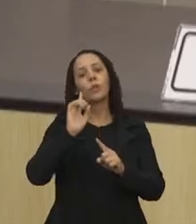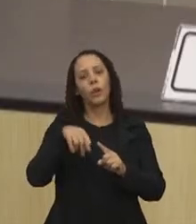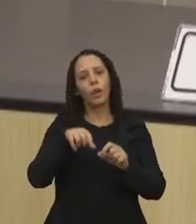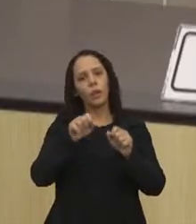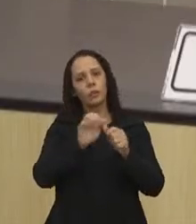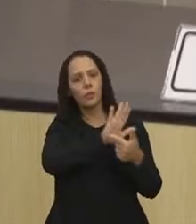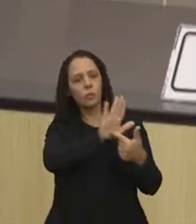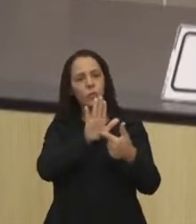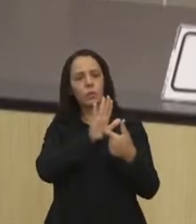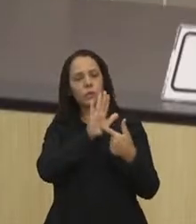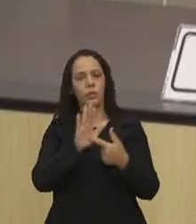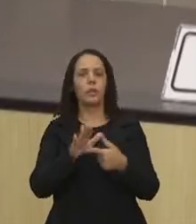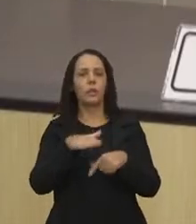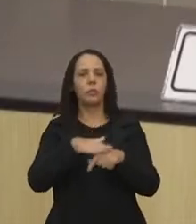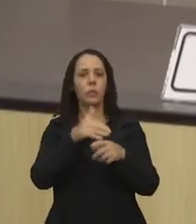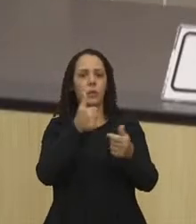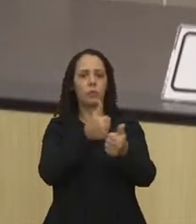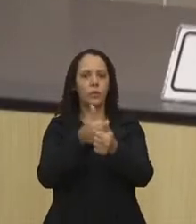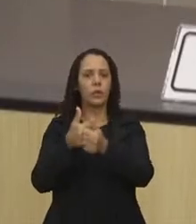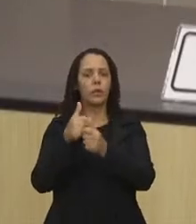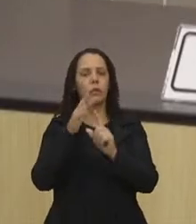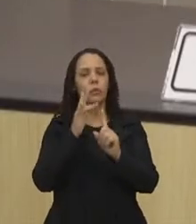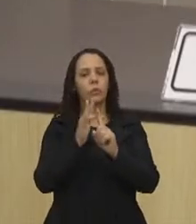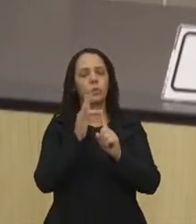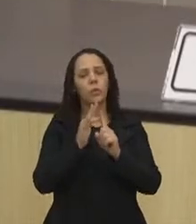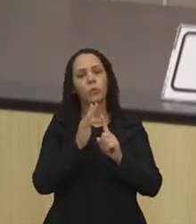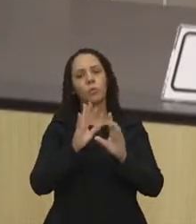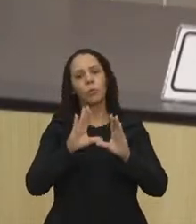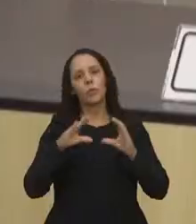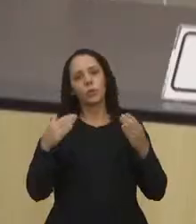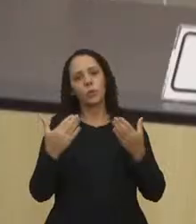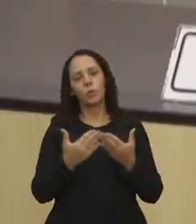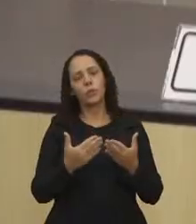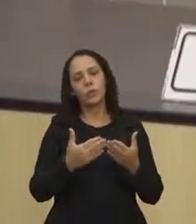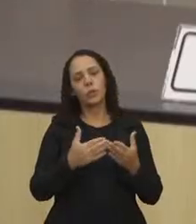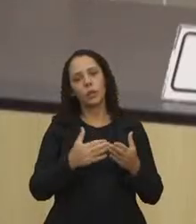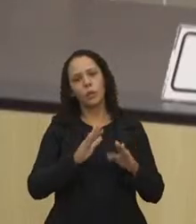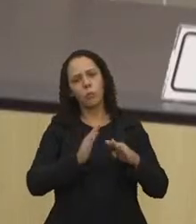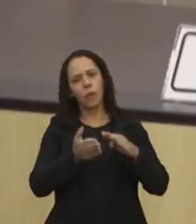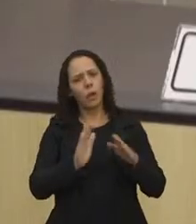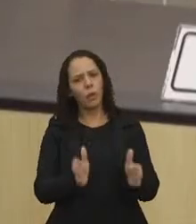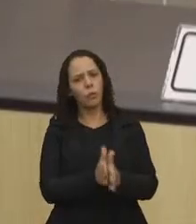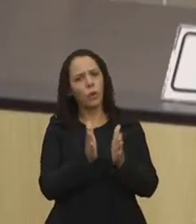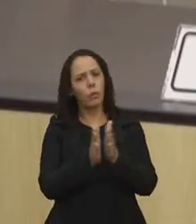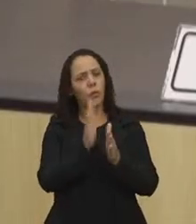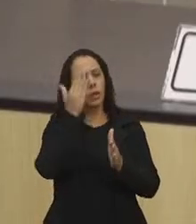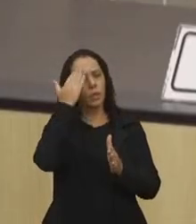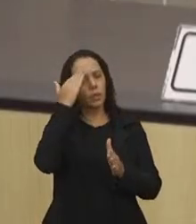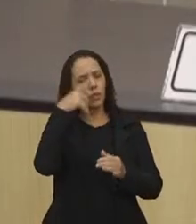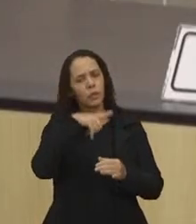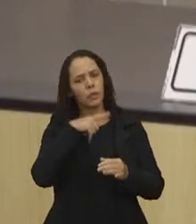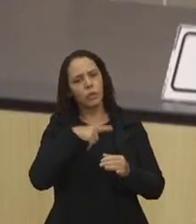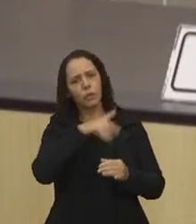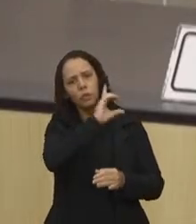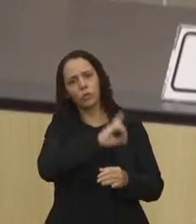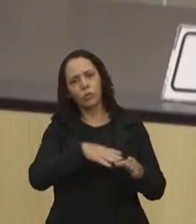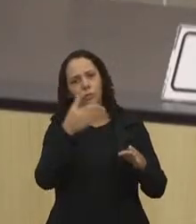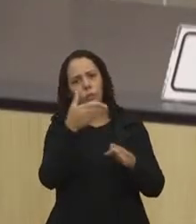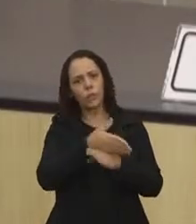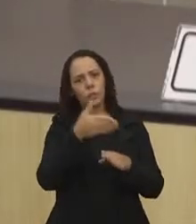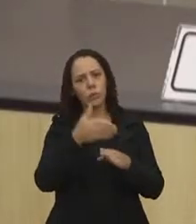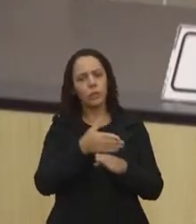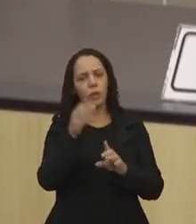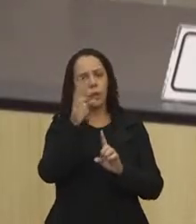colocar o Instituto cada vez mais próximos, né, das comunidades, das periferias, para trazer, essa é a nossa missão, né, levar a educação